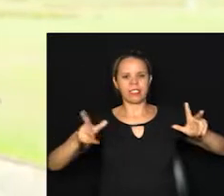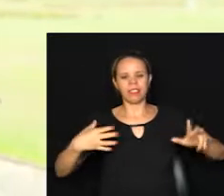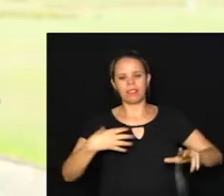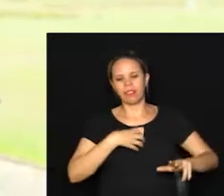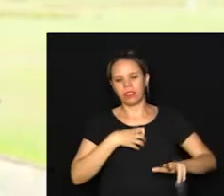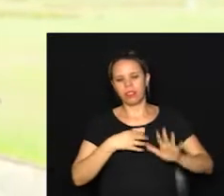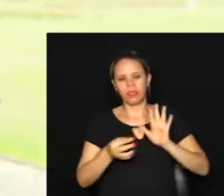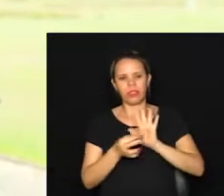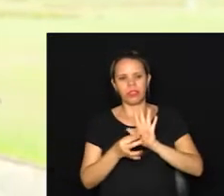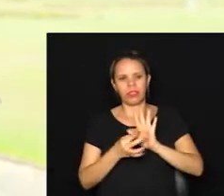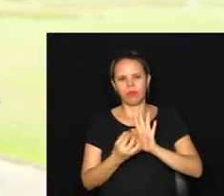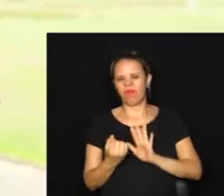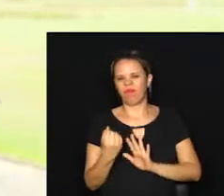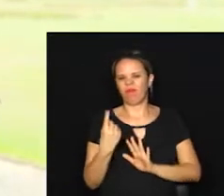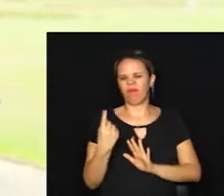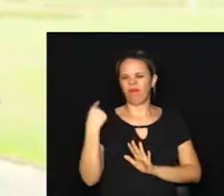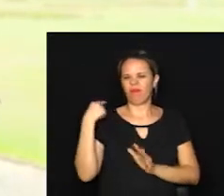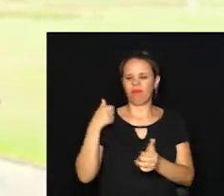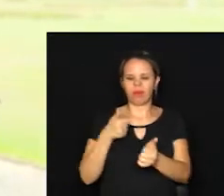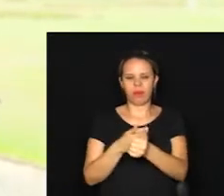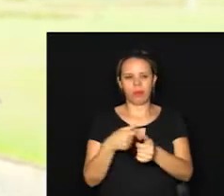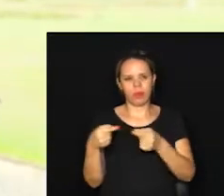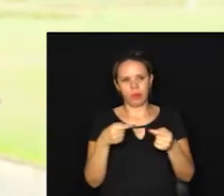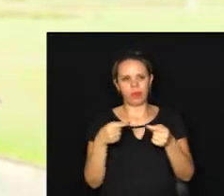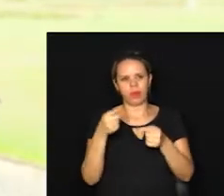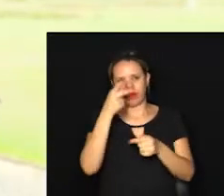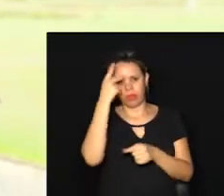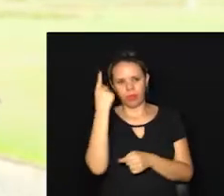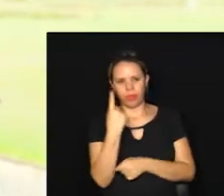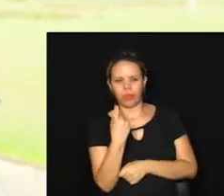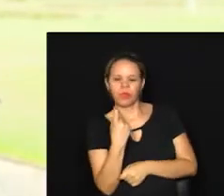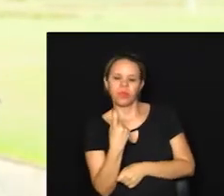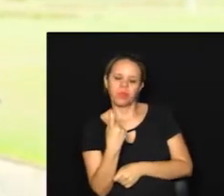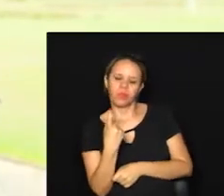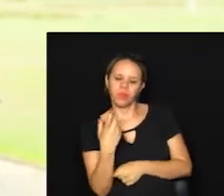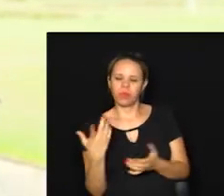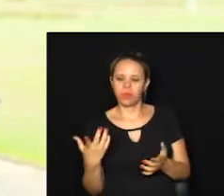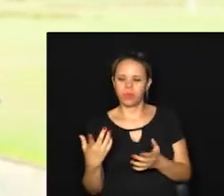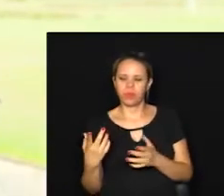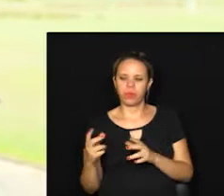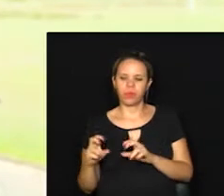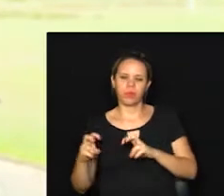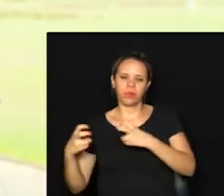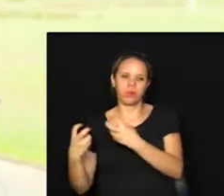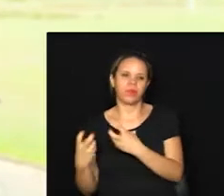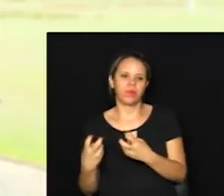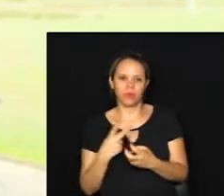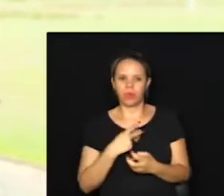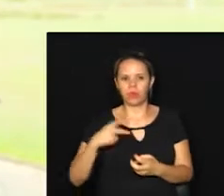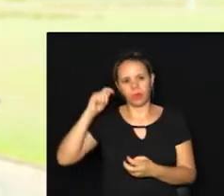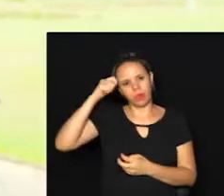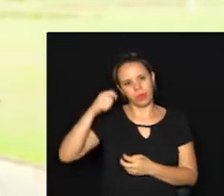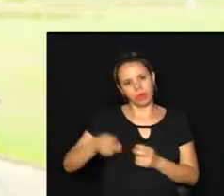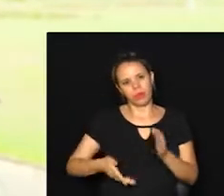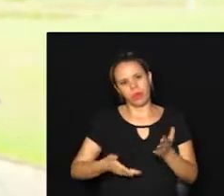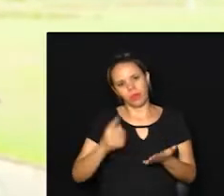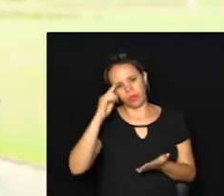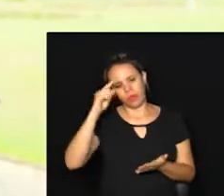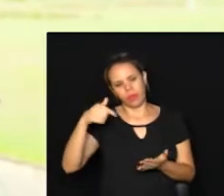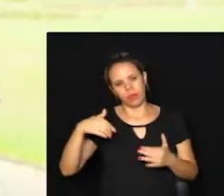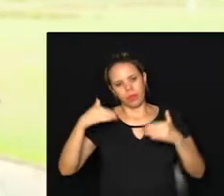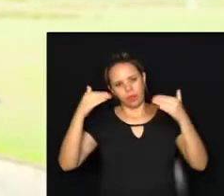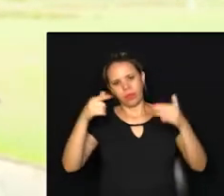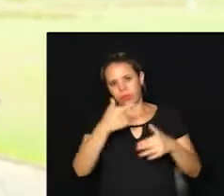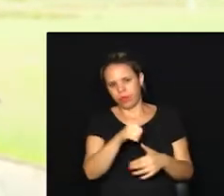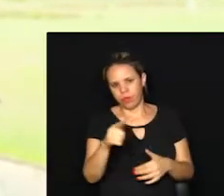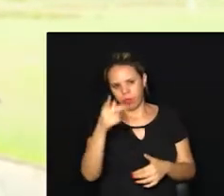opinião, já era estranho acompanhar o derby com torcida única. Tanto quando a Ponte manda as partidas e você não